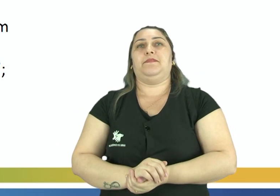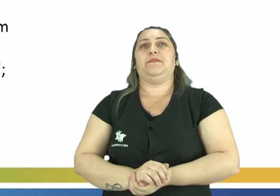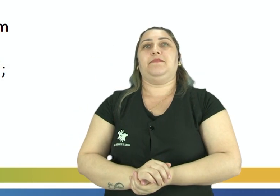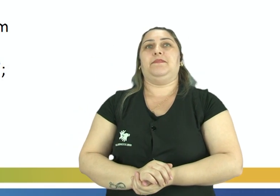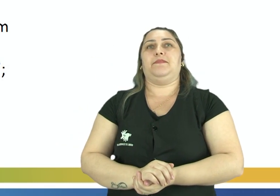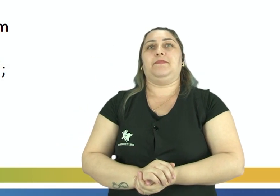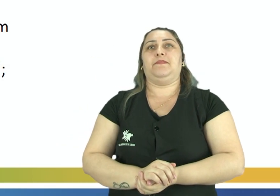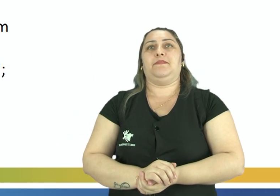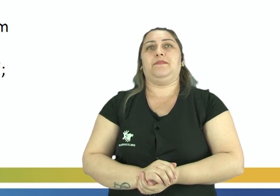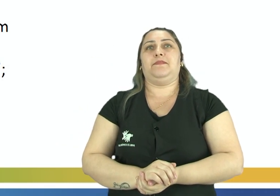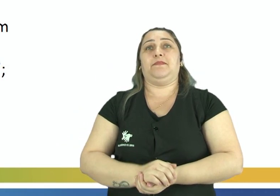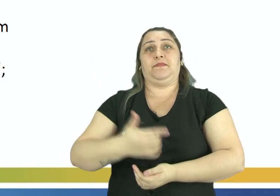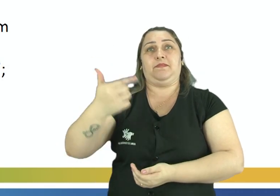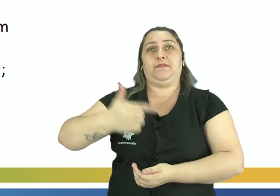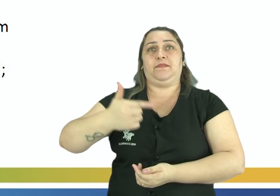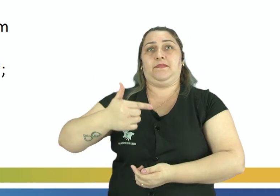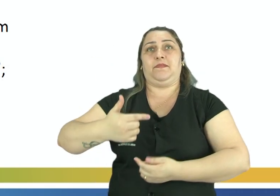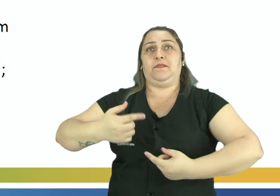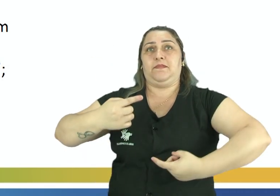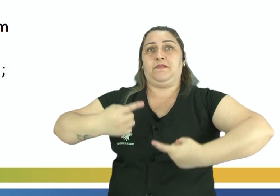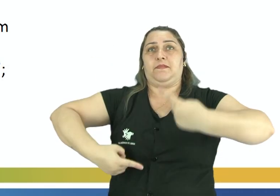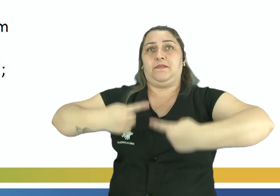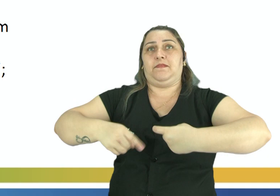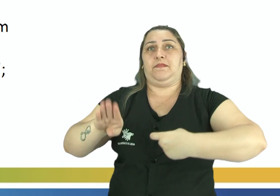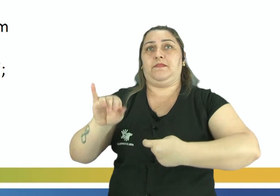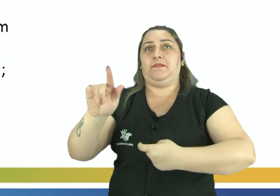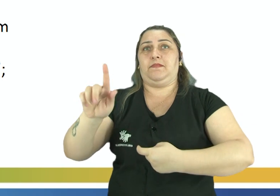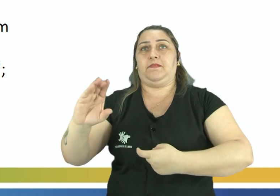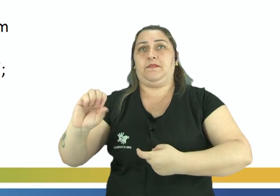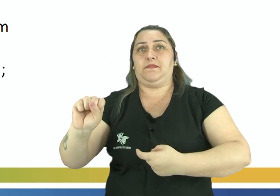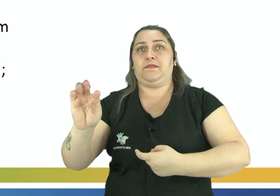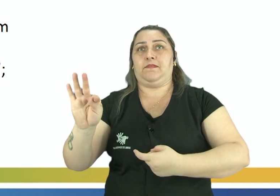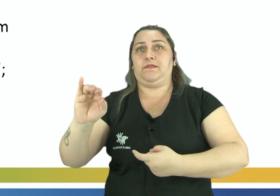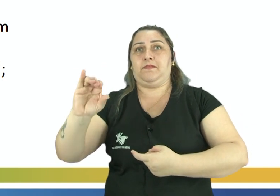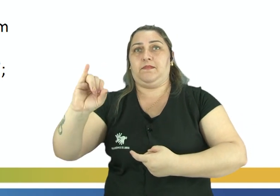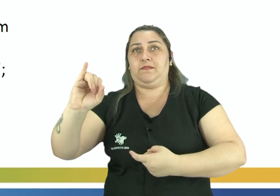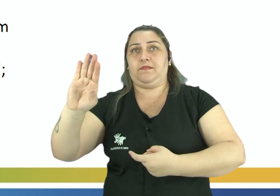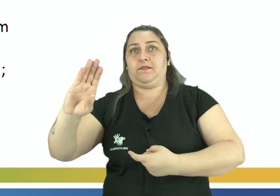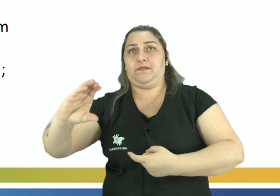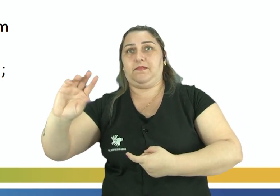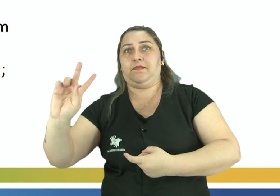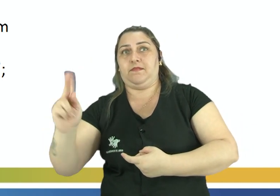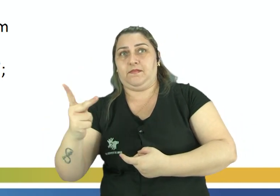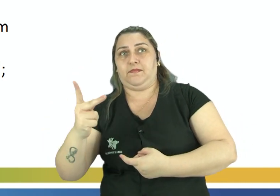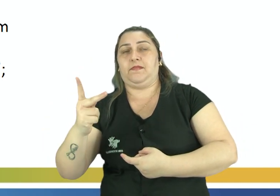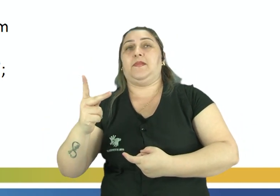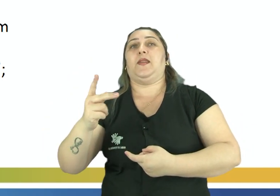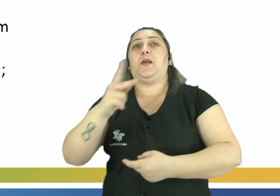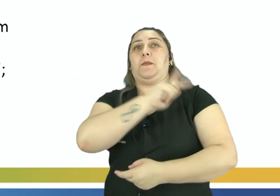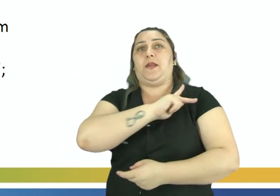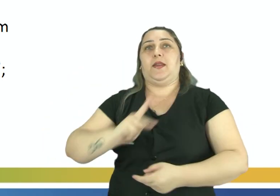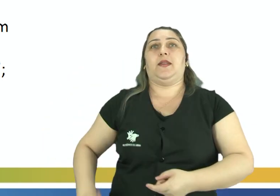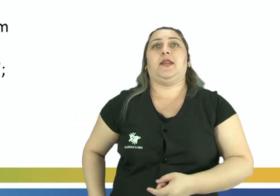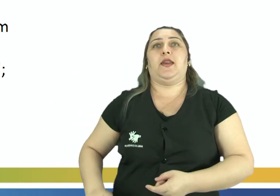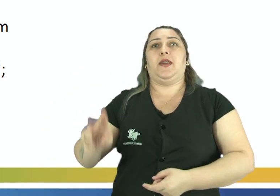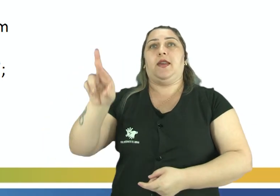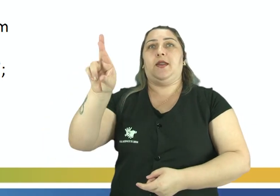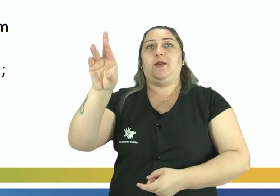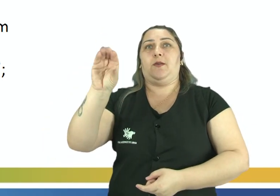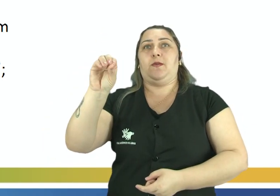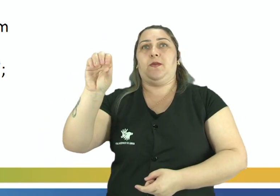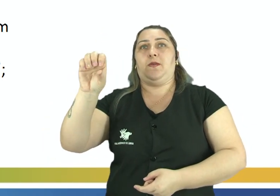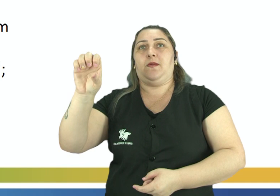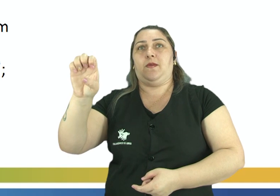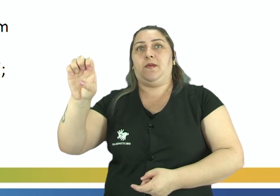frente. A segunda diz: a política Big Stick do presidente Theodore Roosevelt, que tinha por